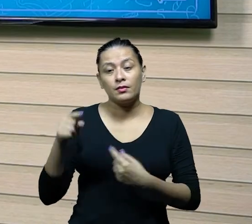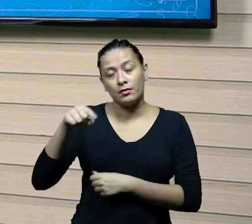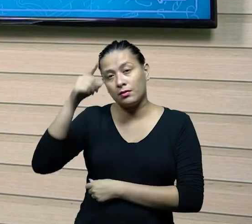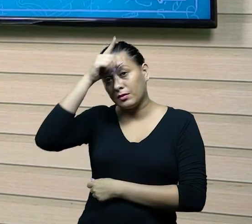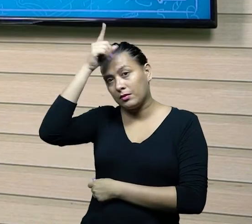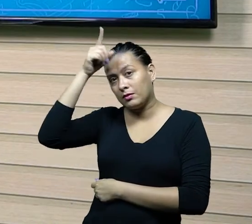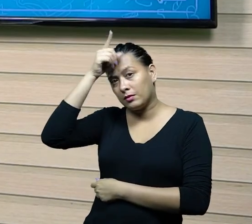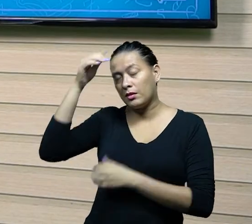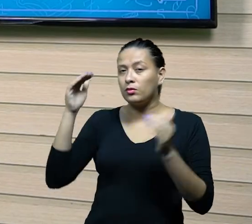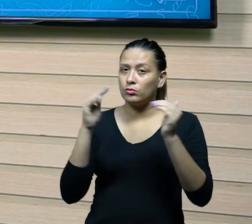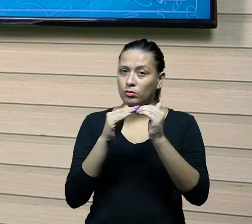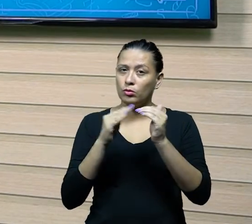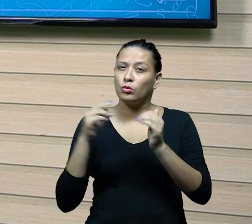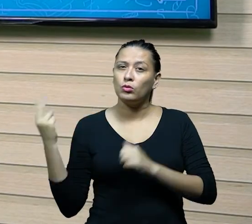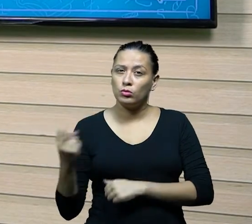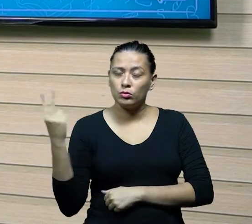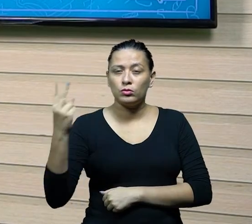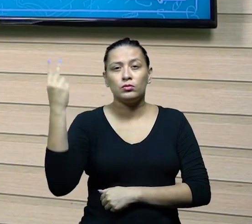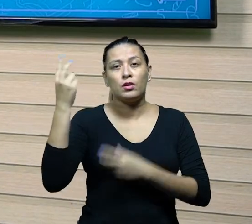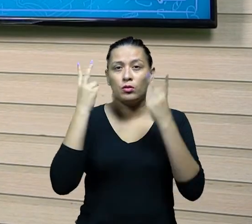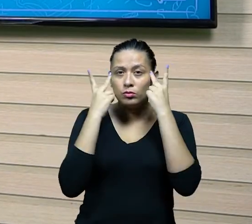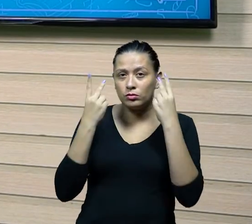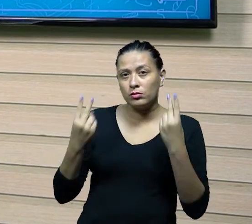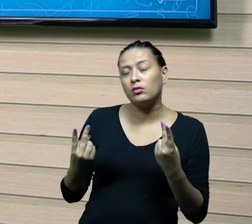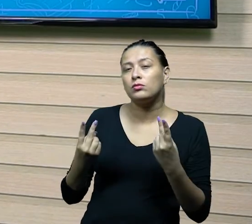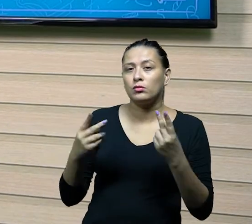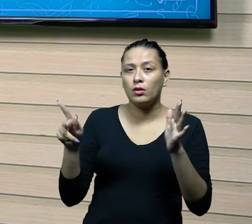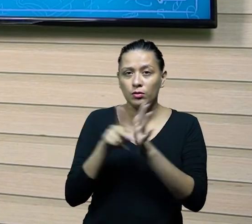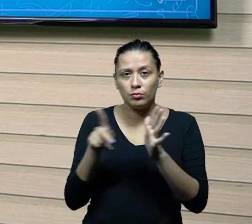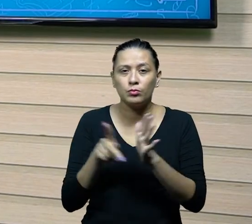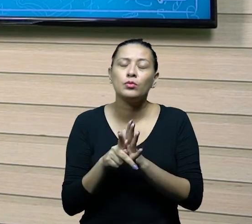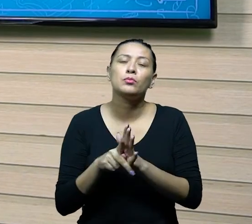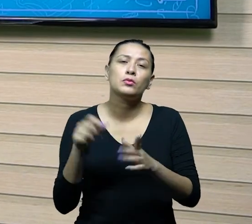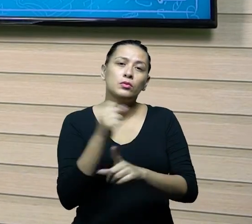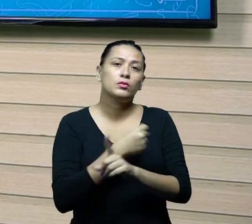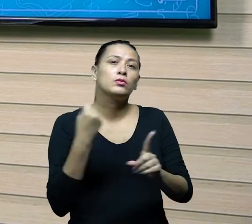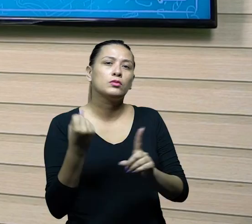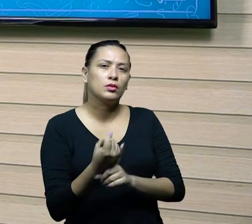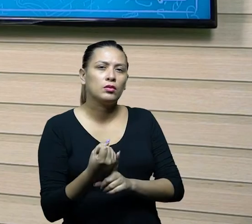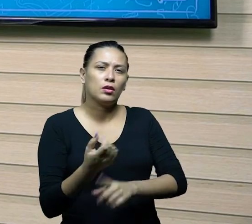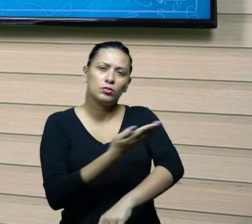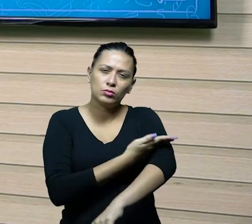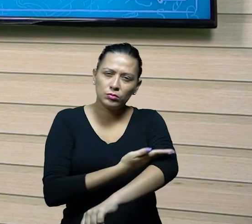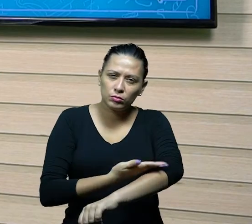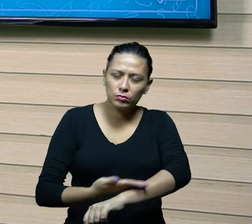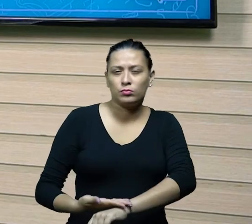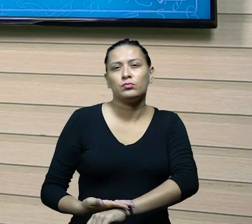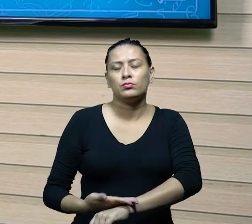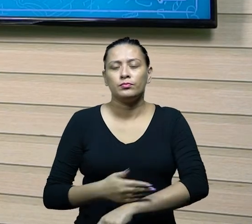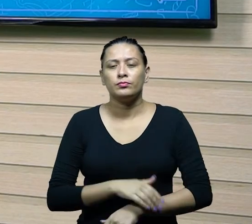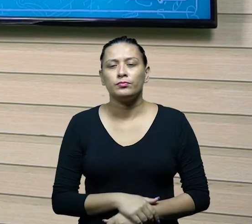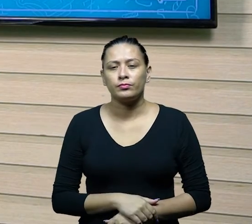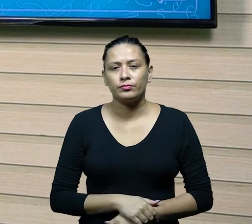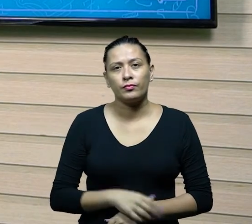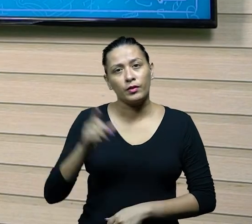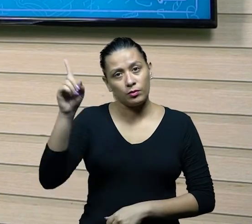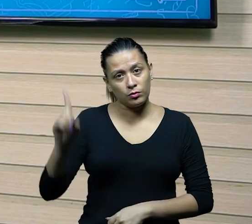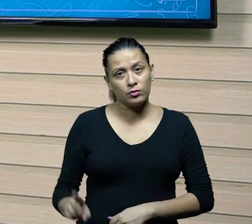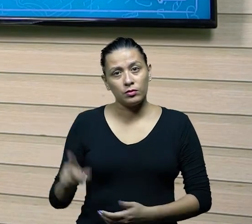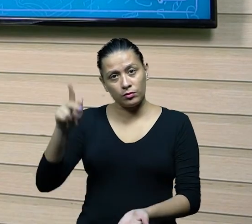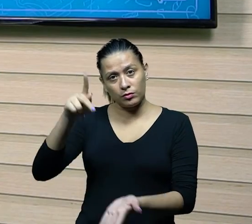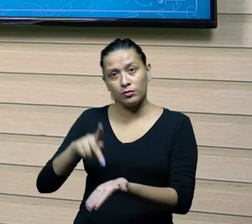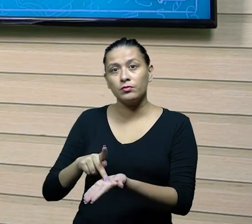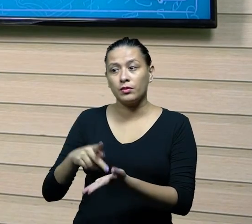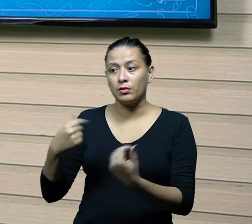criado de acordo com os valores culturais daquela sociedade né os costumes então o